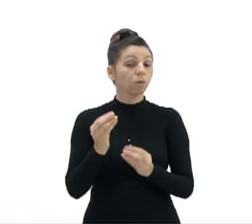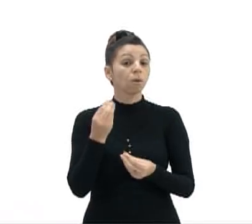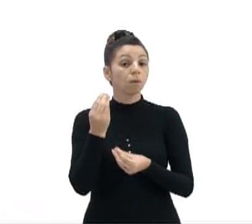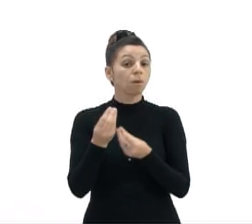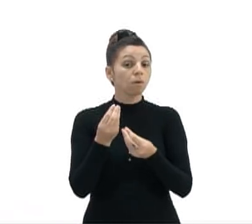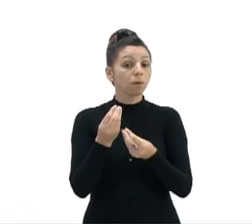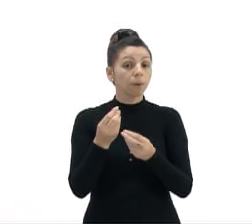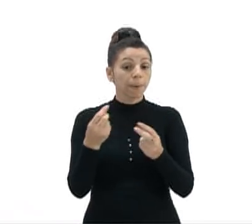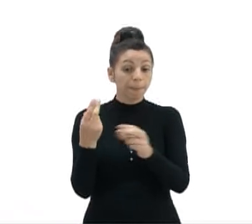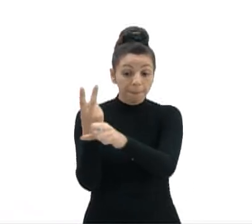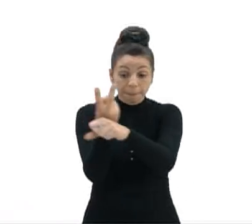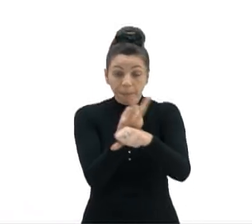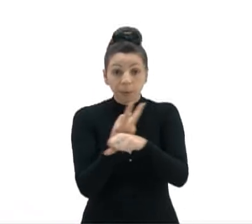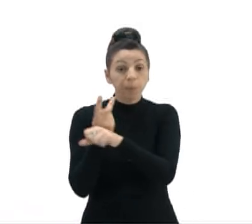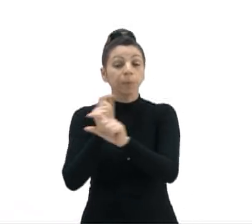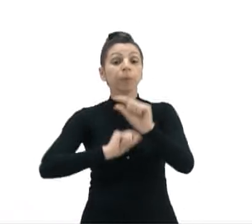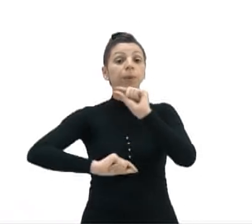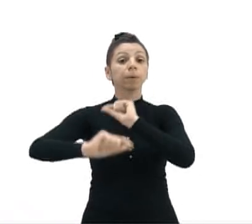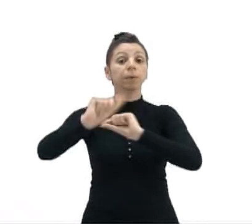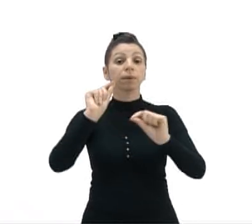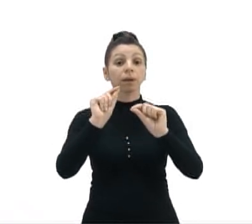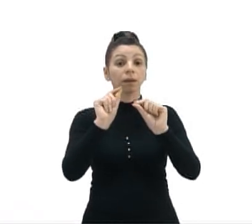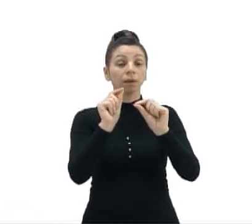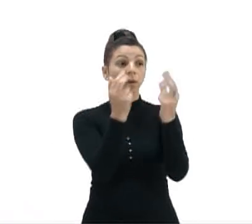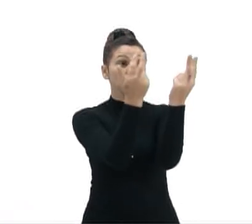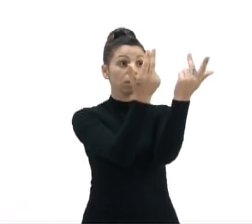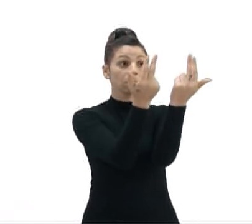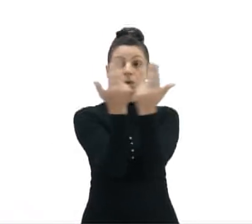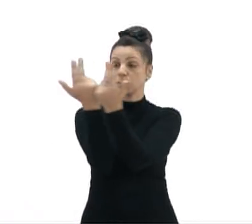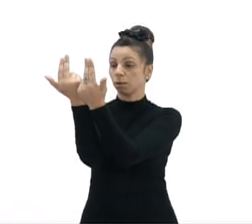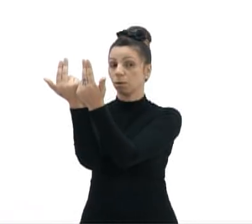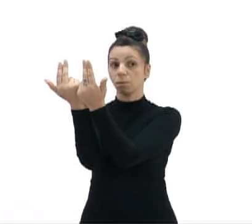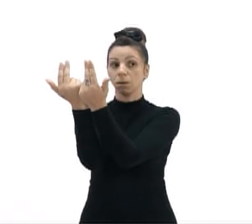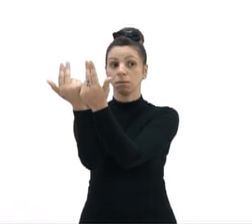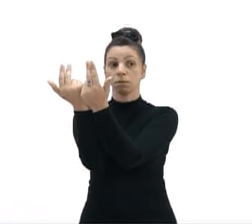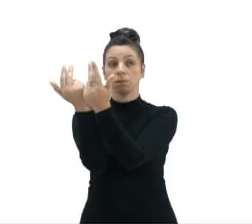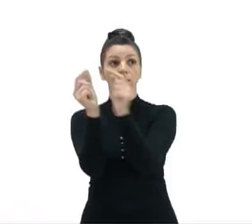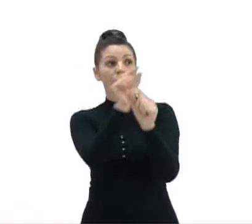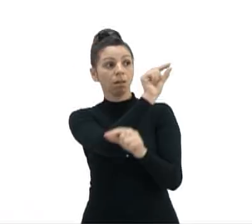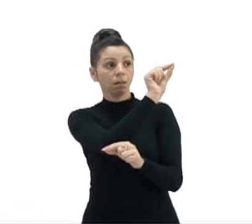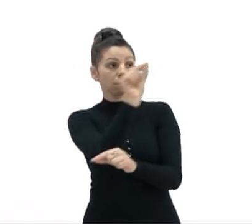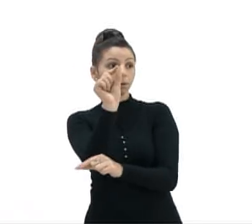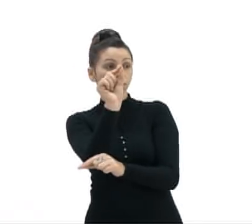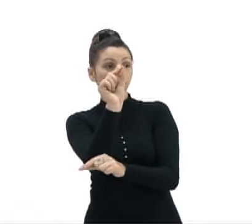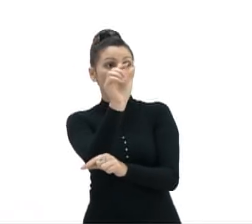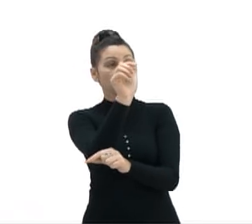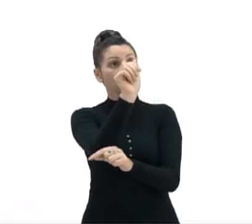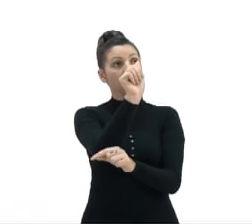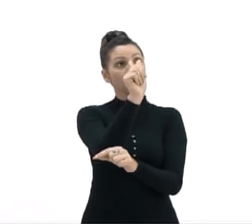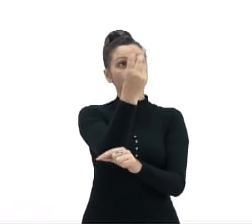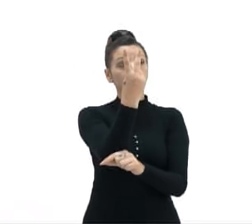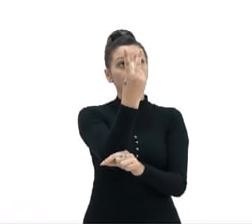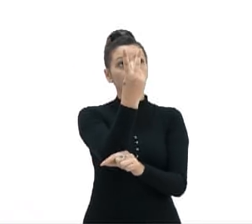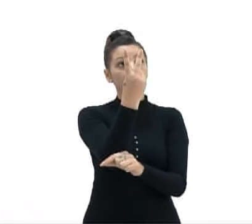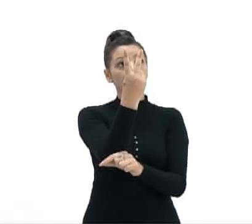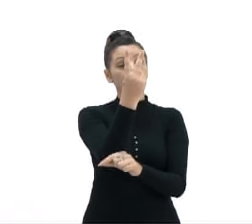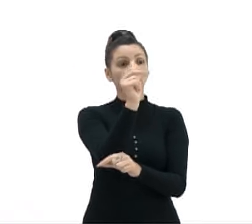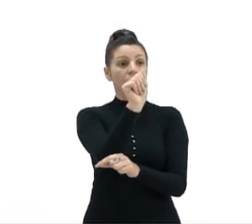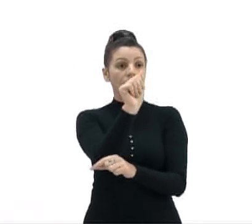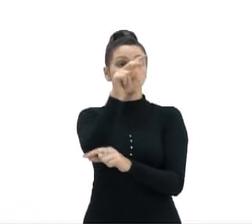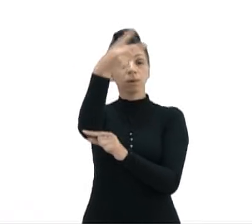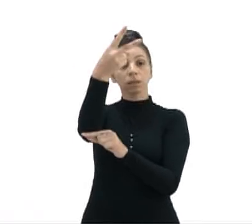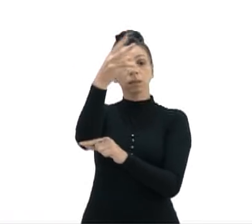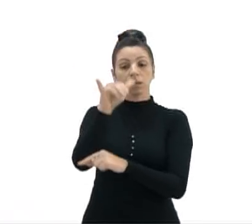falei, procure identificar aqueles que são iguais. Faz um risquinho aqui, A ao quadrado e o W ao cubo. Qual outro que